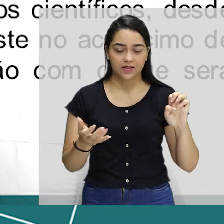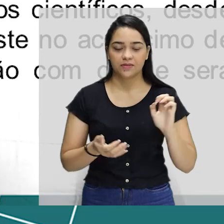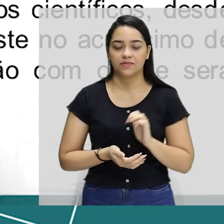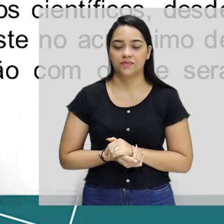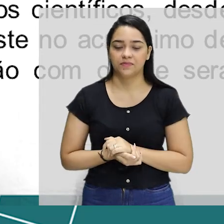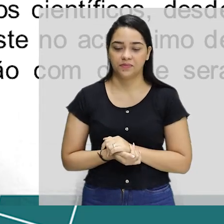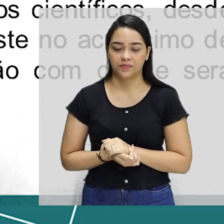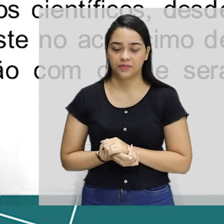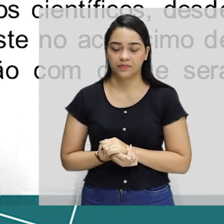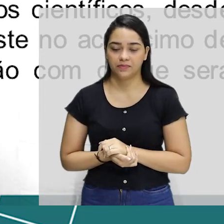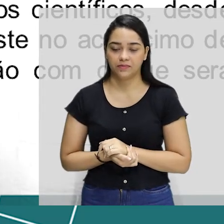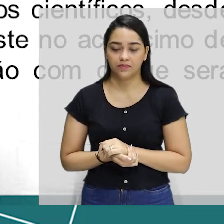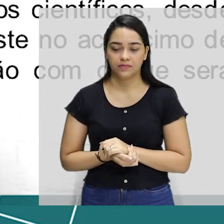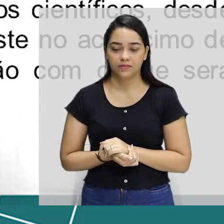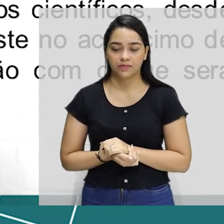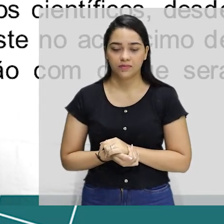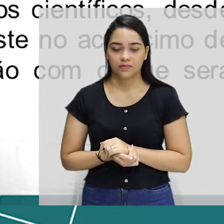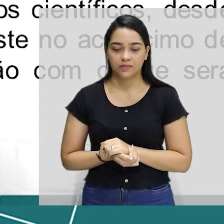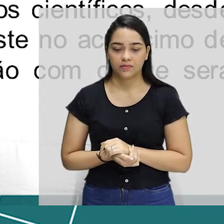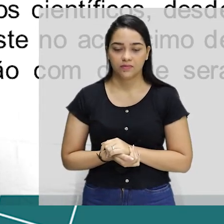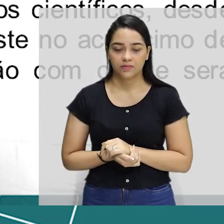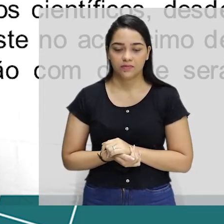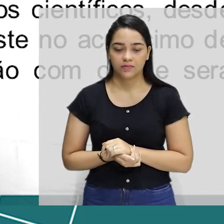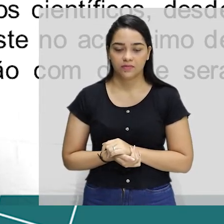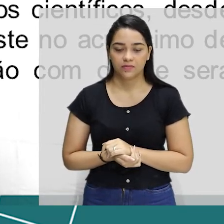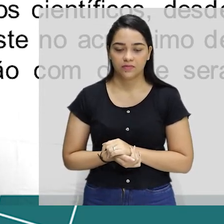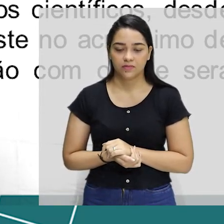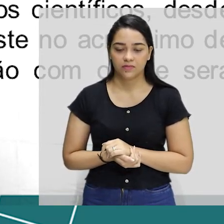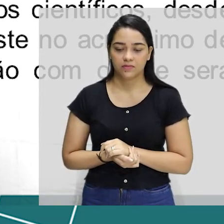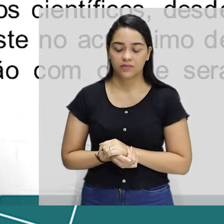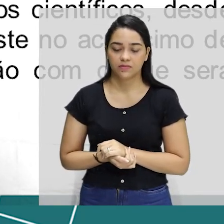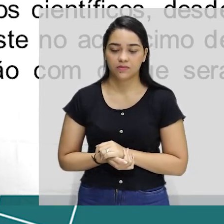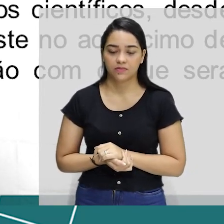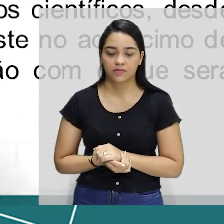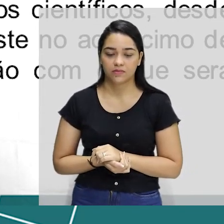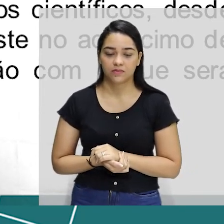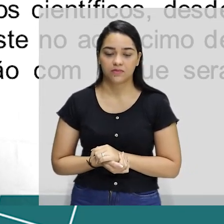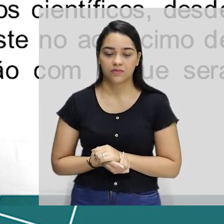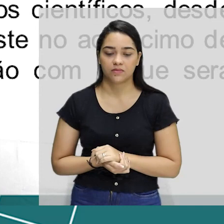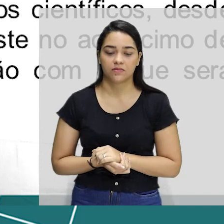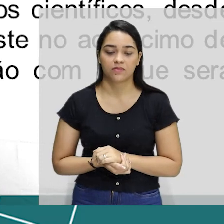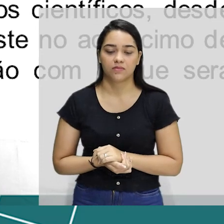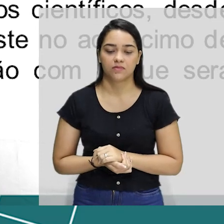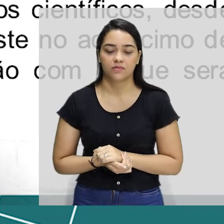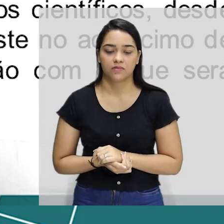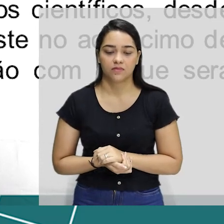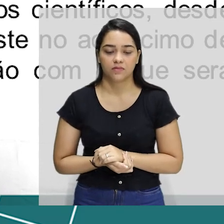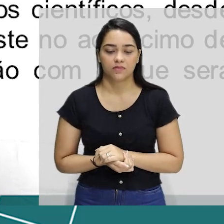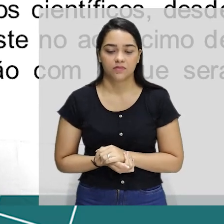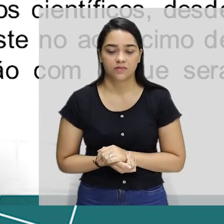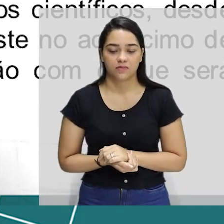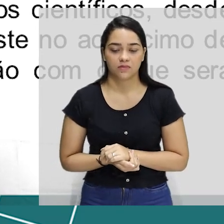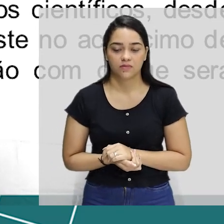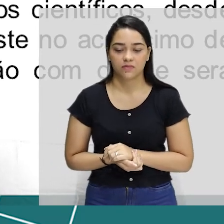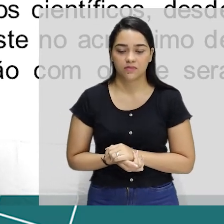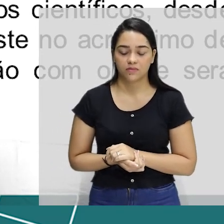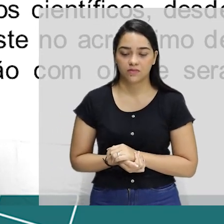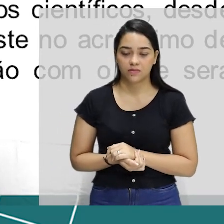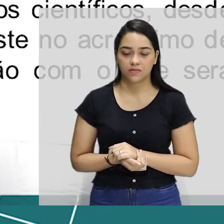é a recriação de um texto já existente, mantendo a mesma ideia contida no texto